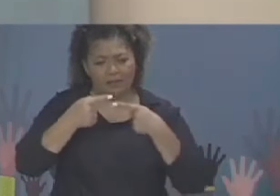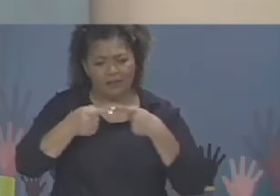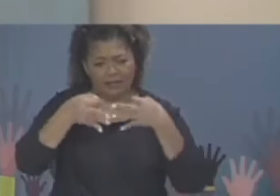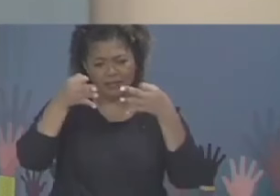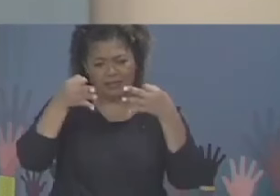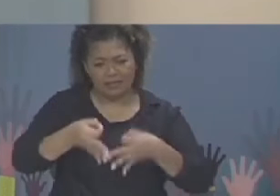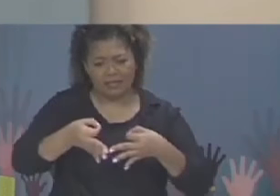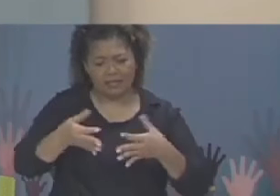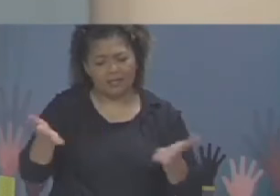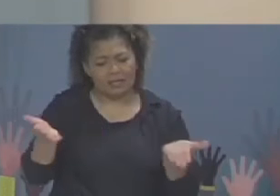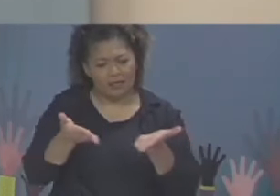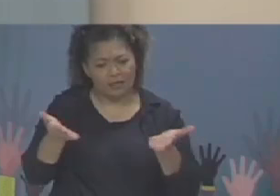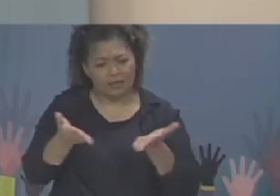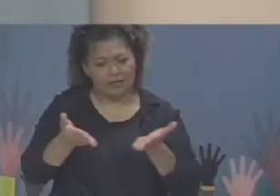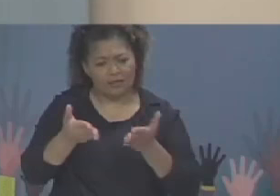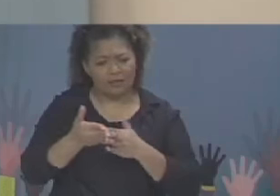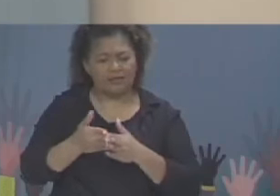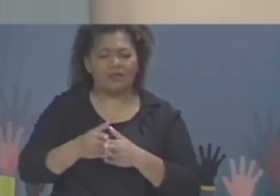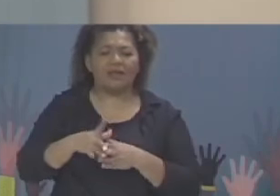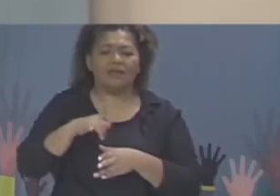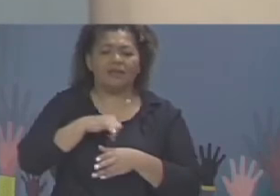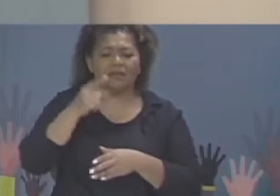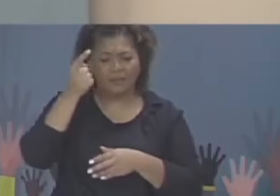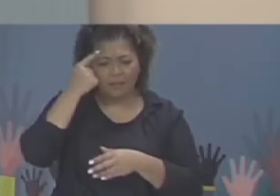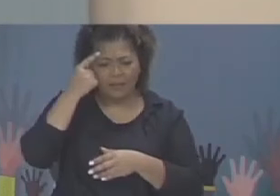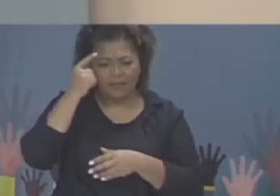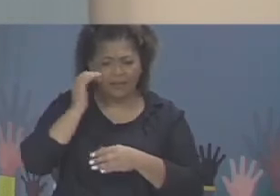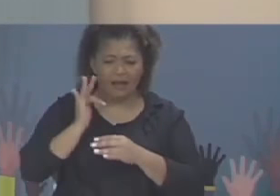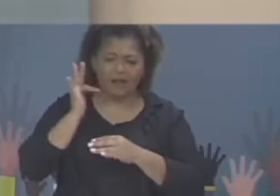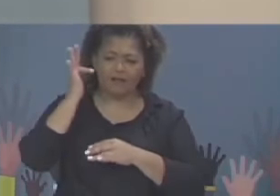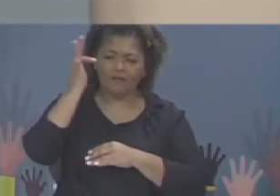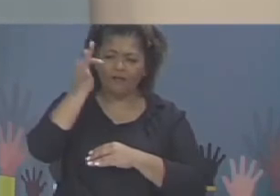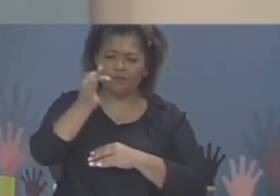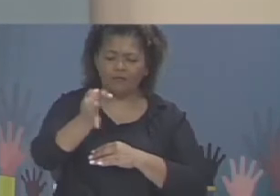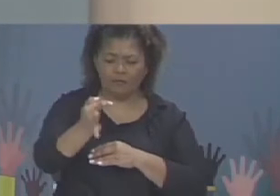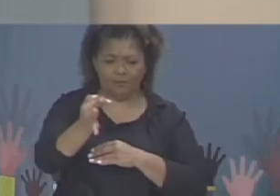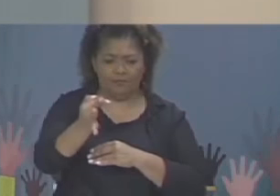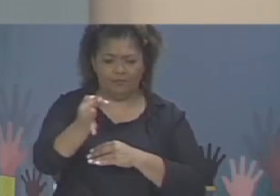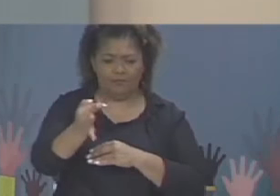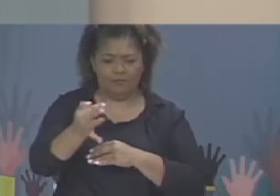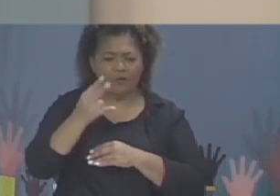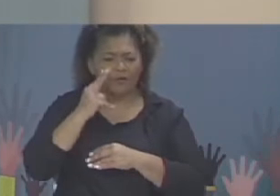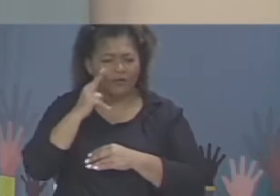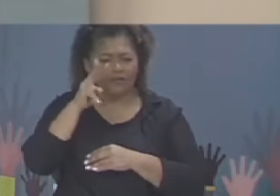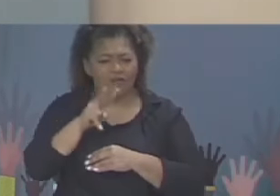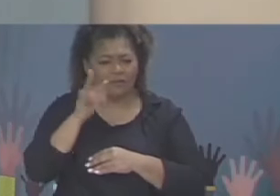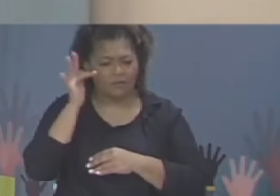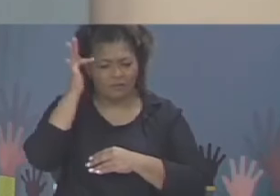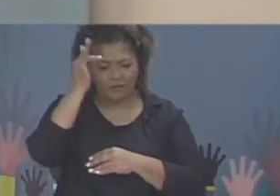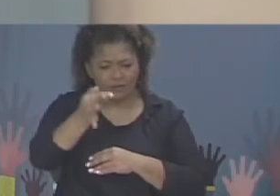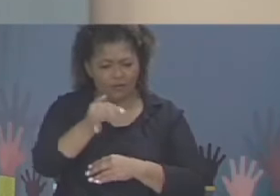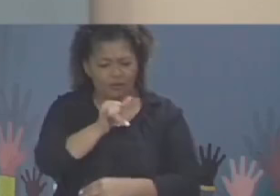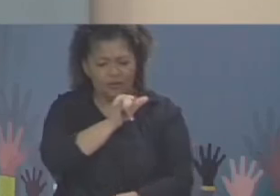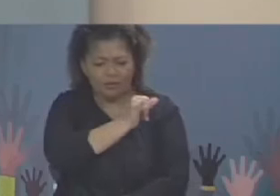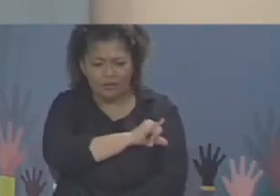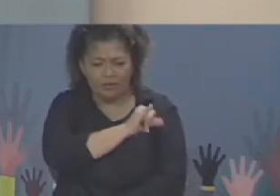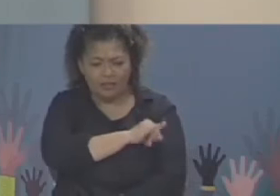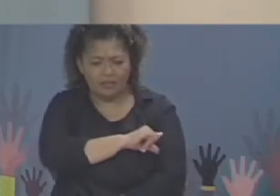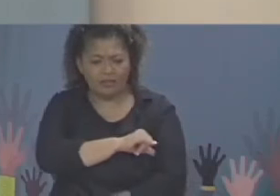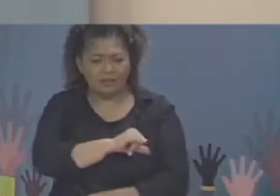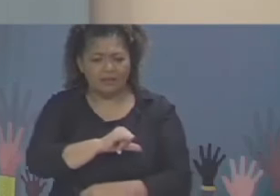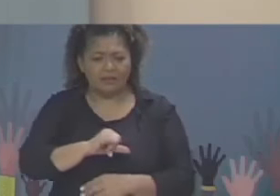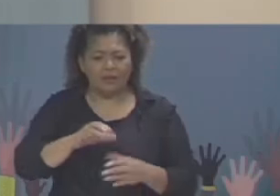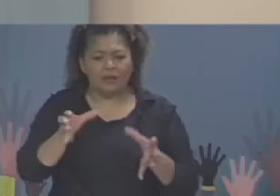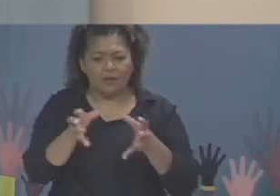nós acenamos para o futuro. Nós acenamos no futuro federalmente, nós acenamos no futuro no Rio, com a chapa 12, em